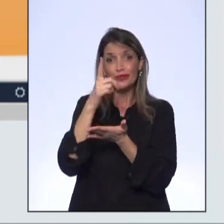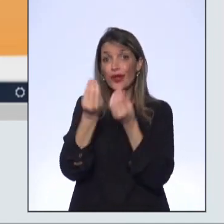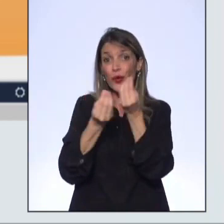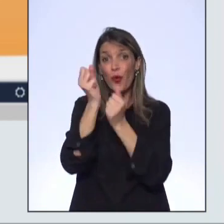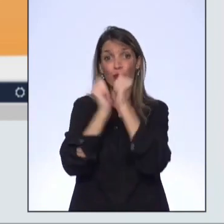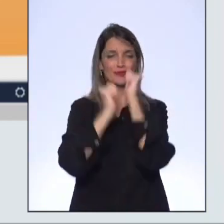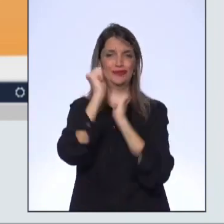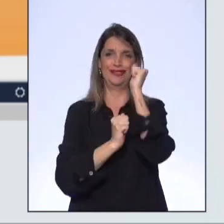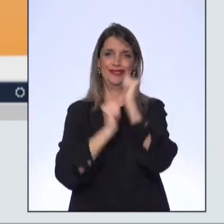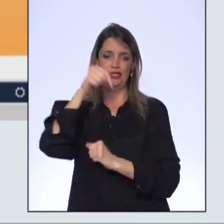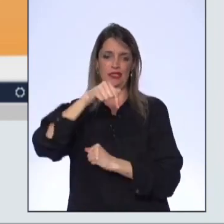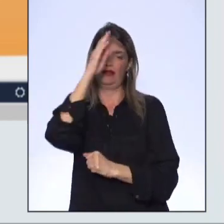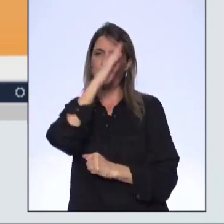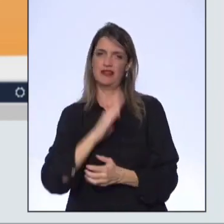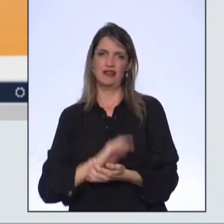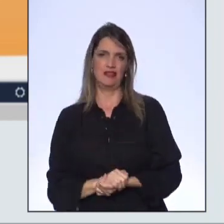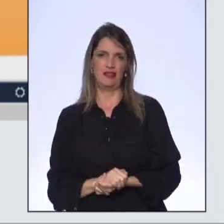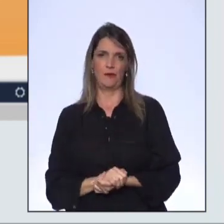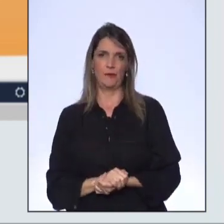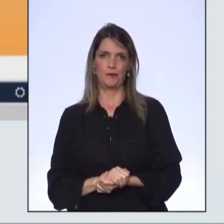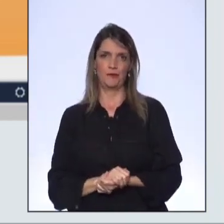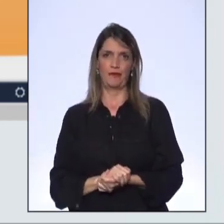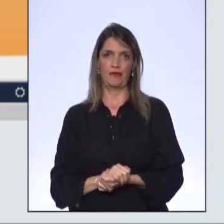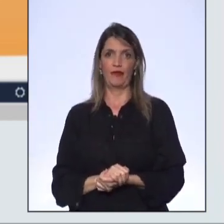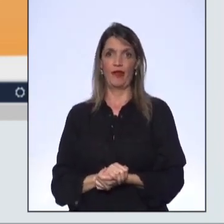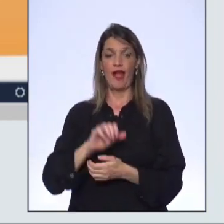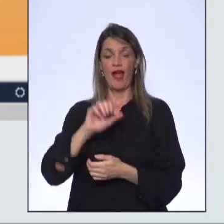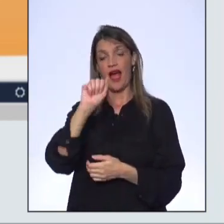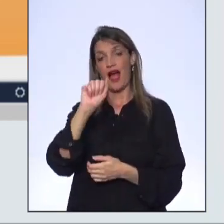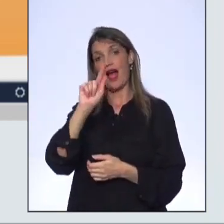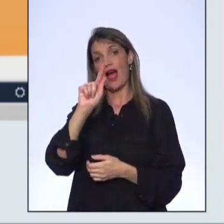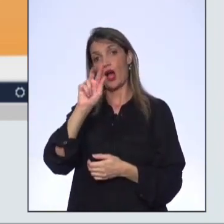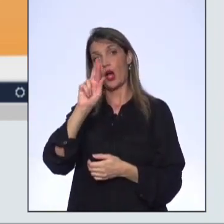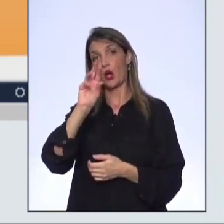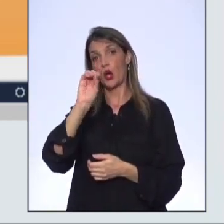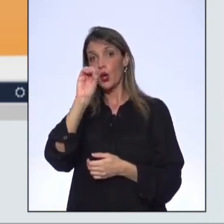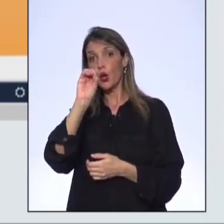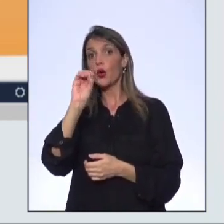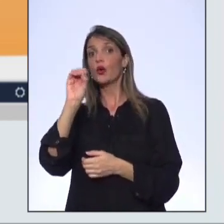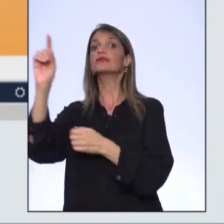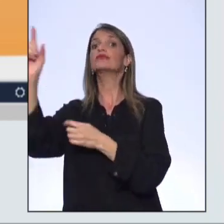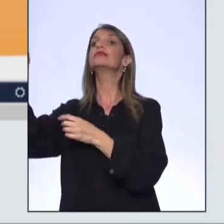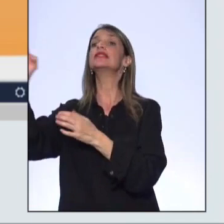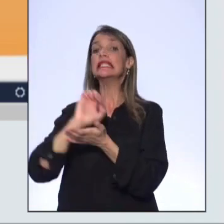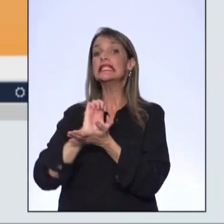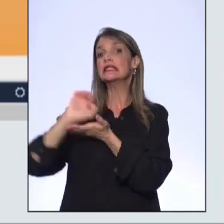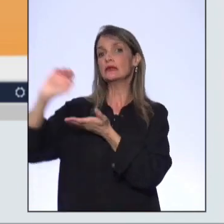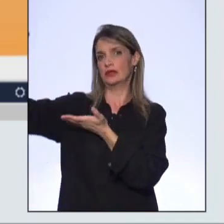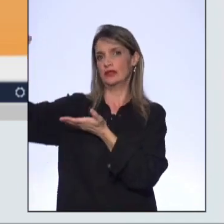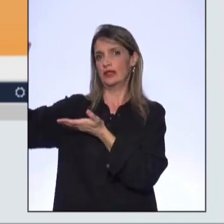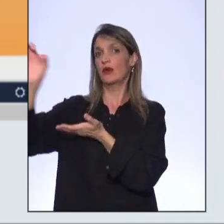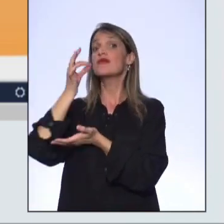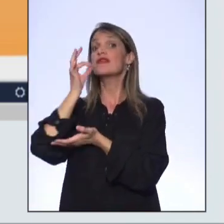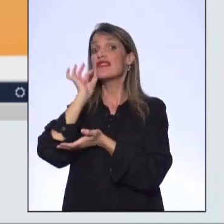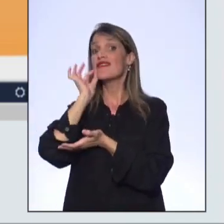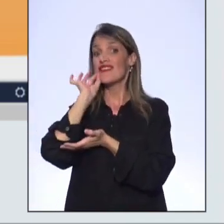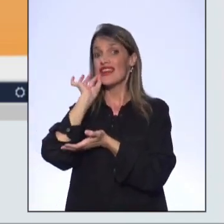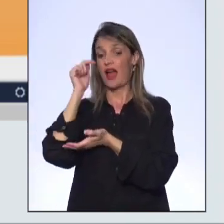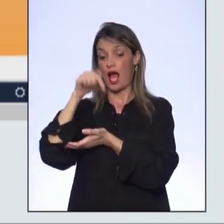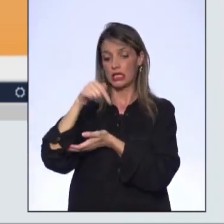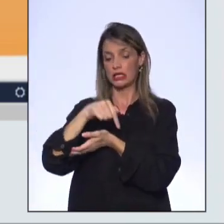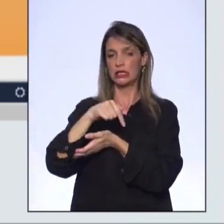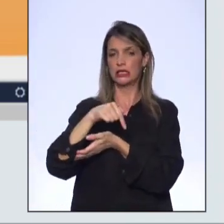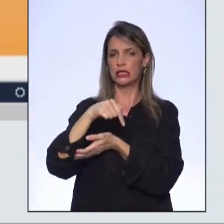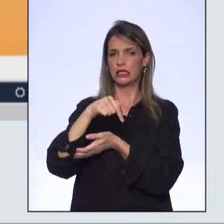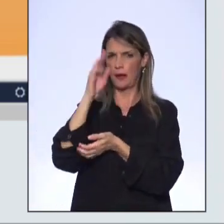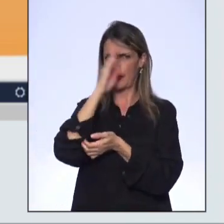financiar a industrialização brasileira veio da agroexportação, principalmente do café. A economia agroexportadora brasileira